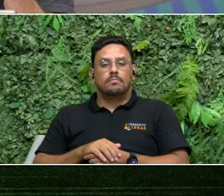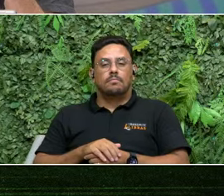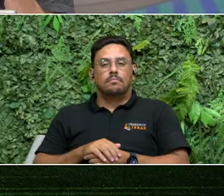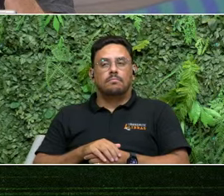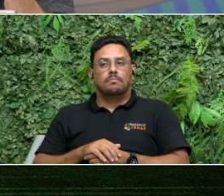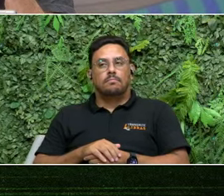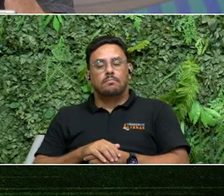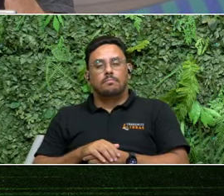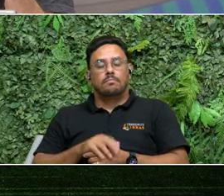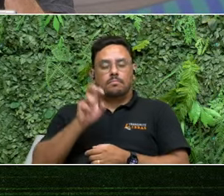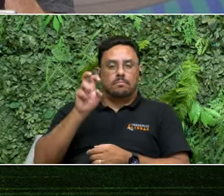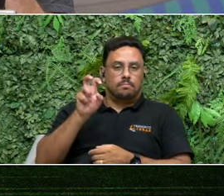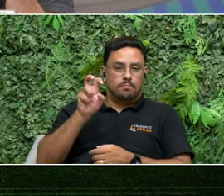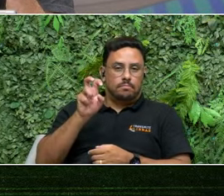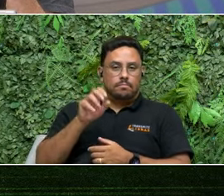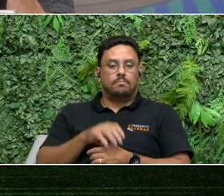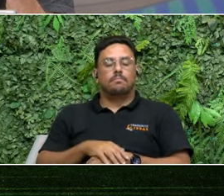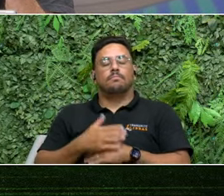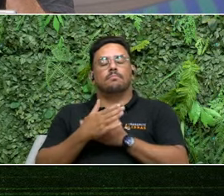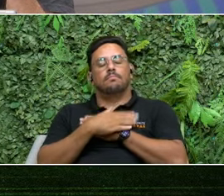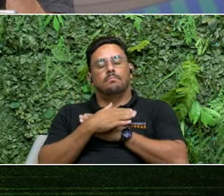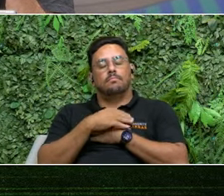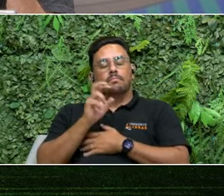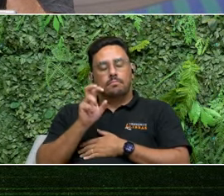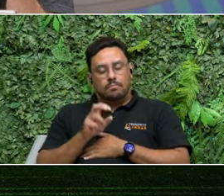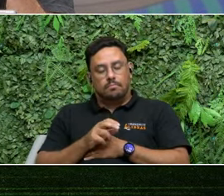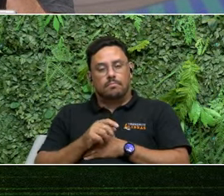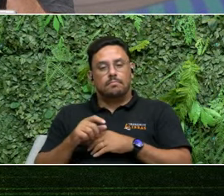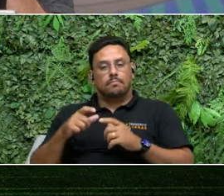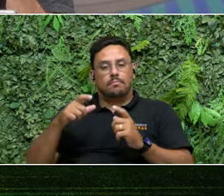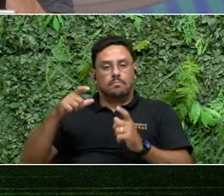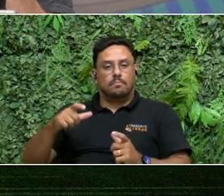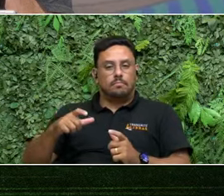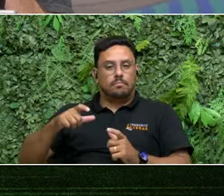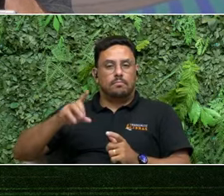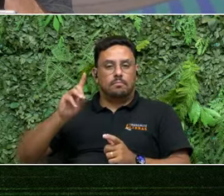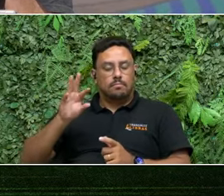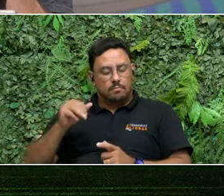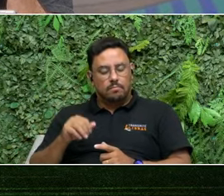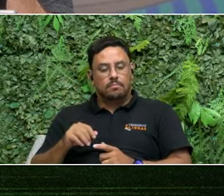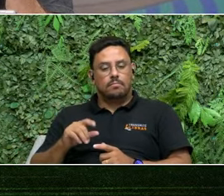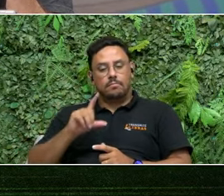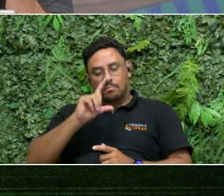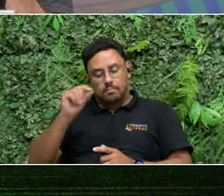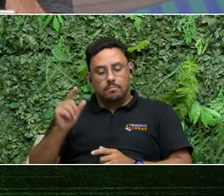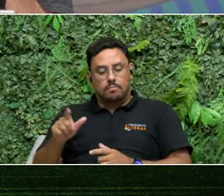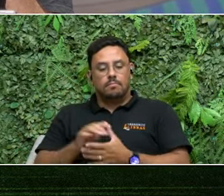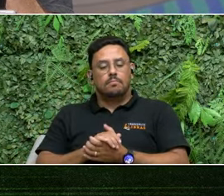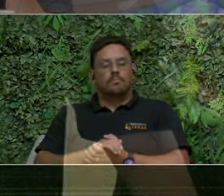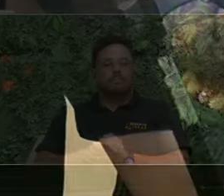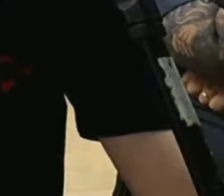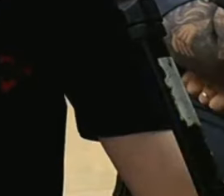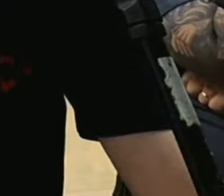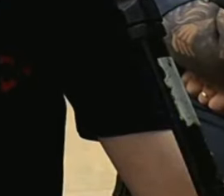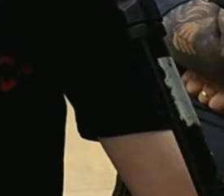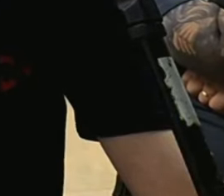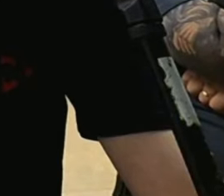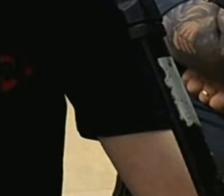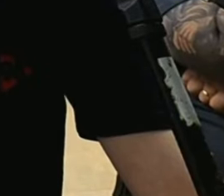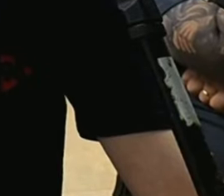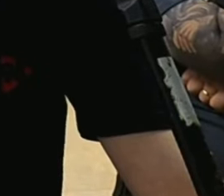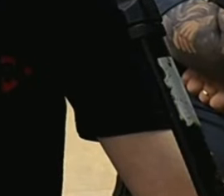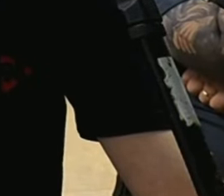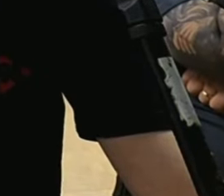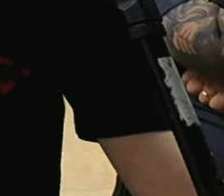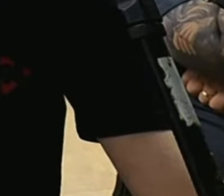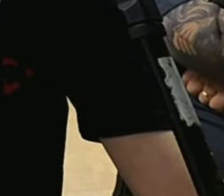Everson cinco c Por quê naquela bola do gol do din Neno tem que sair do Gol né que essa bola aérea levantada na área